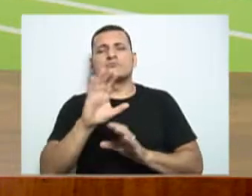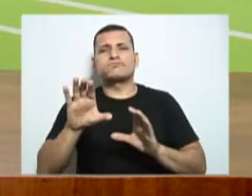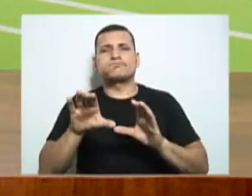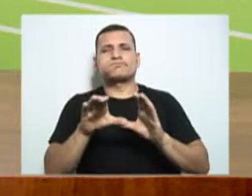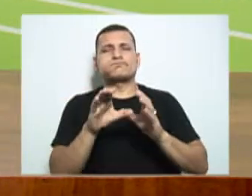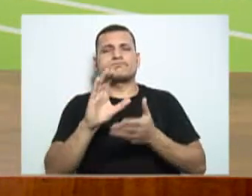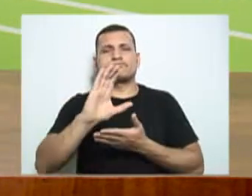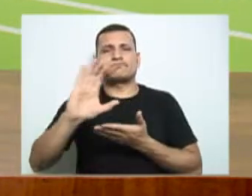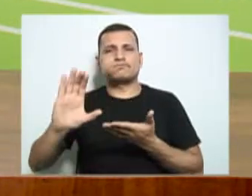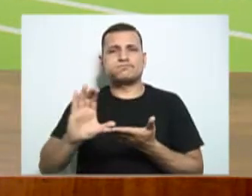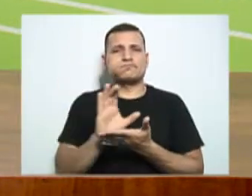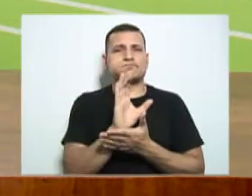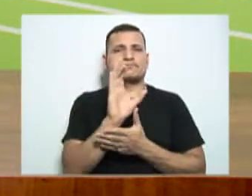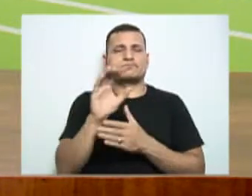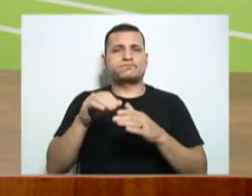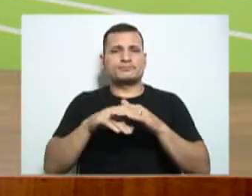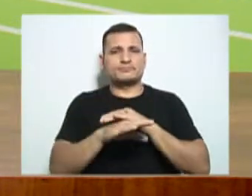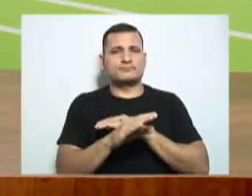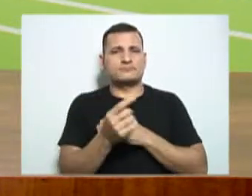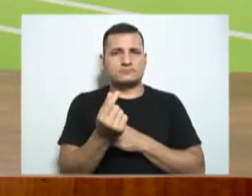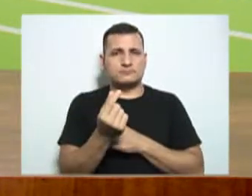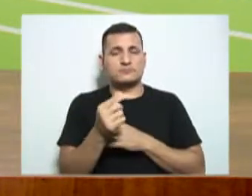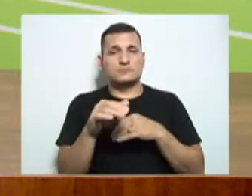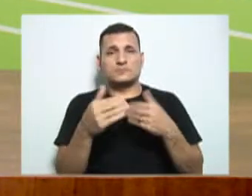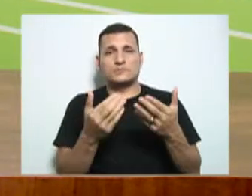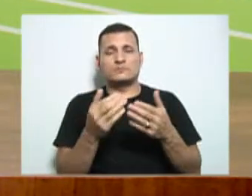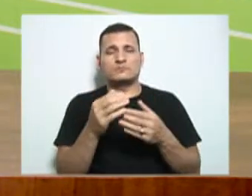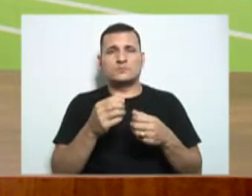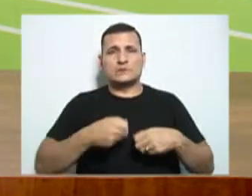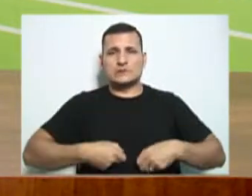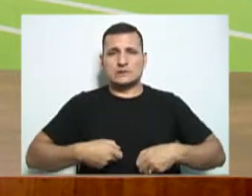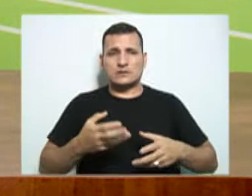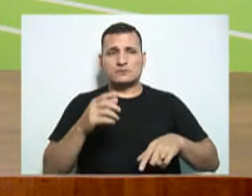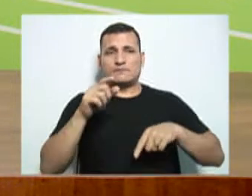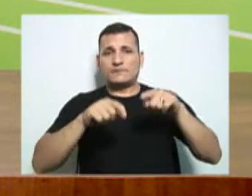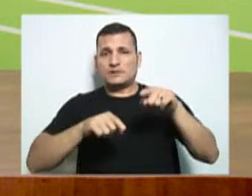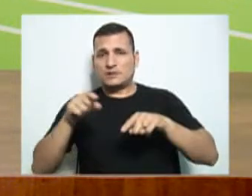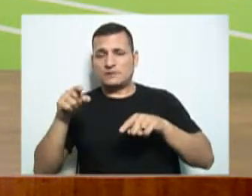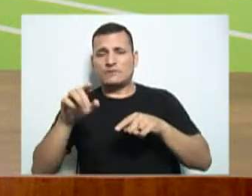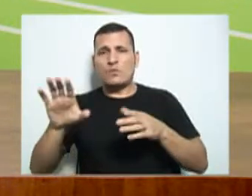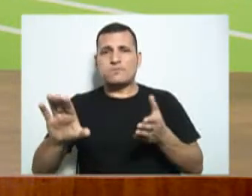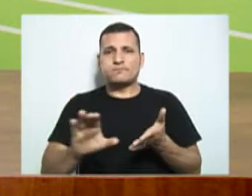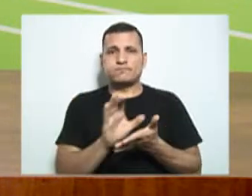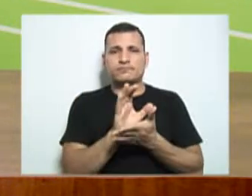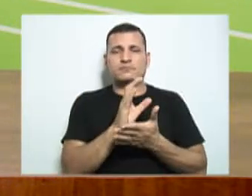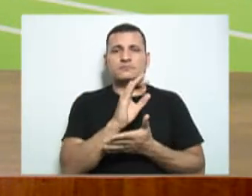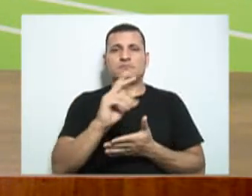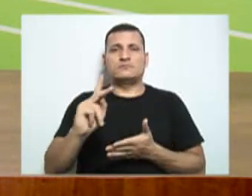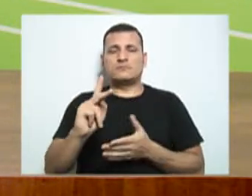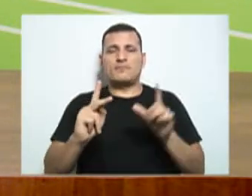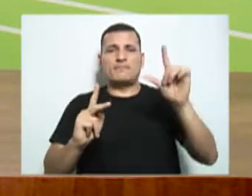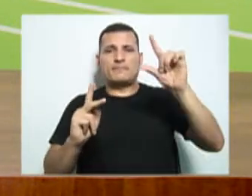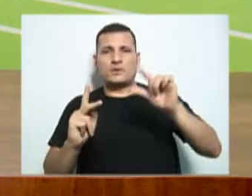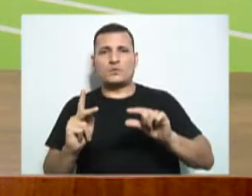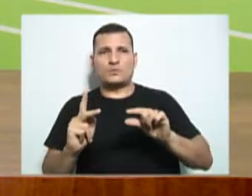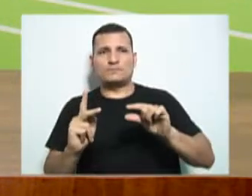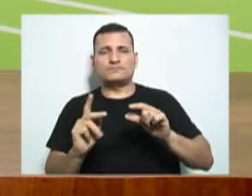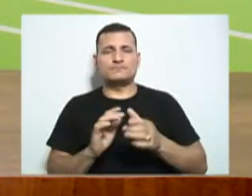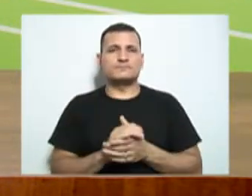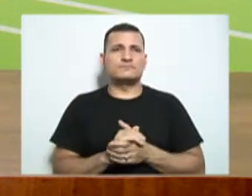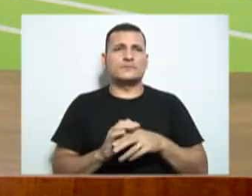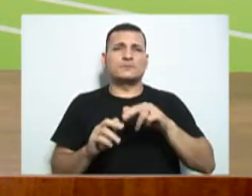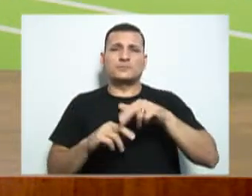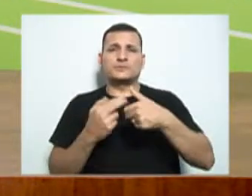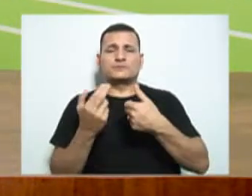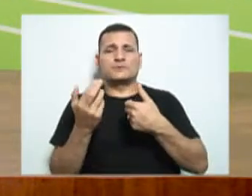custeio variável, o ganho da cooperativa é menor. Por isso que muitas vezes ele não